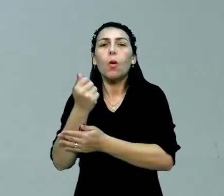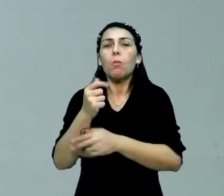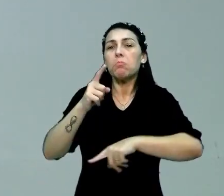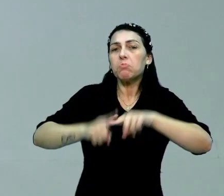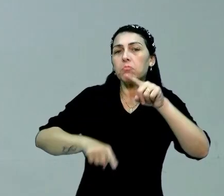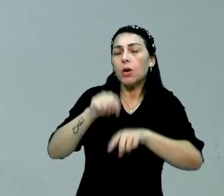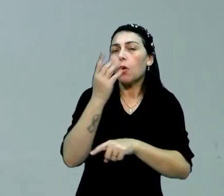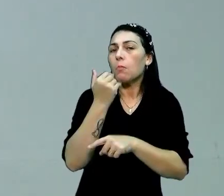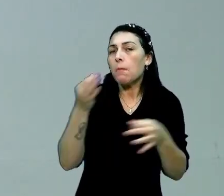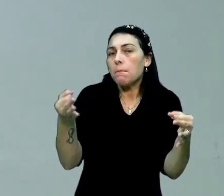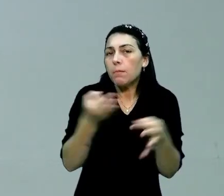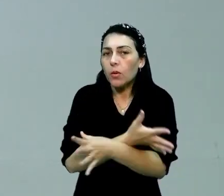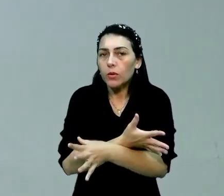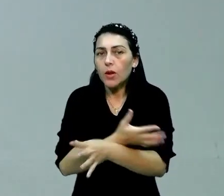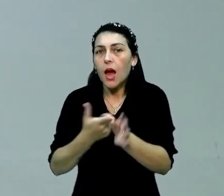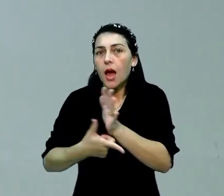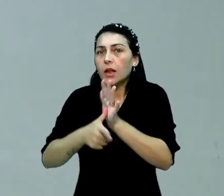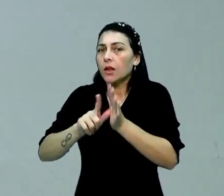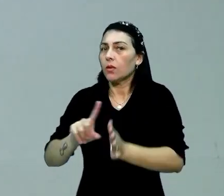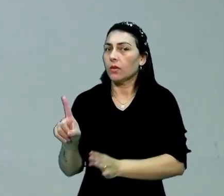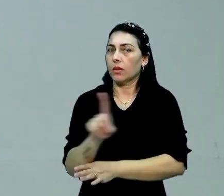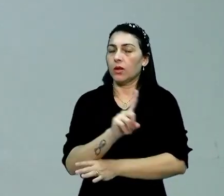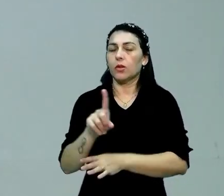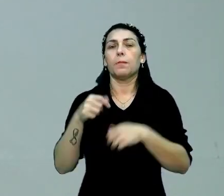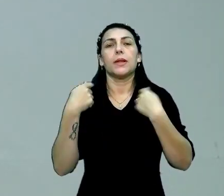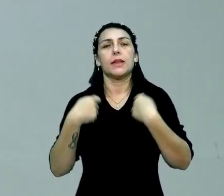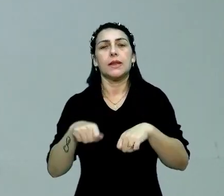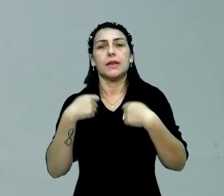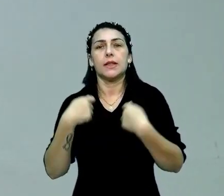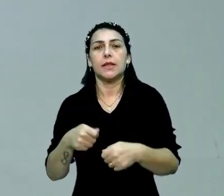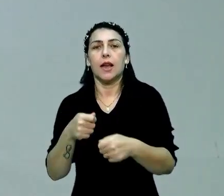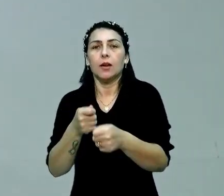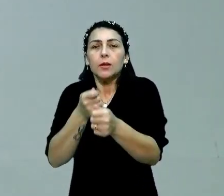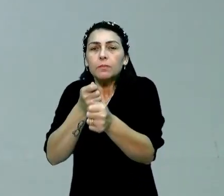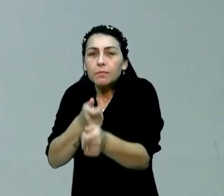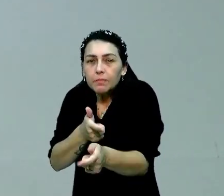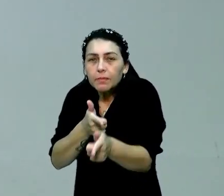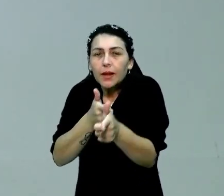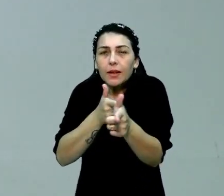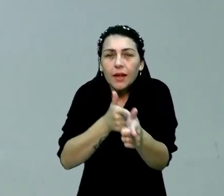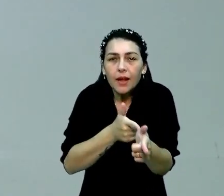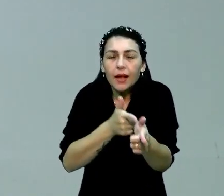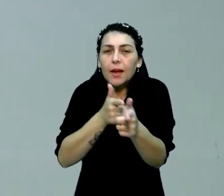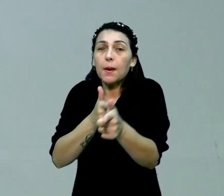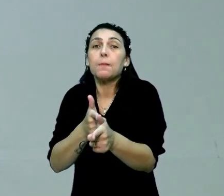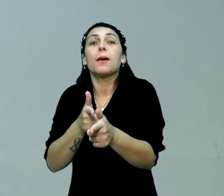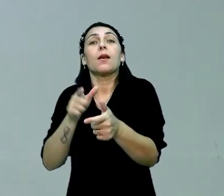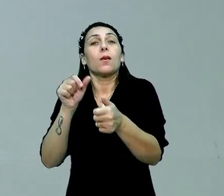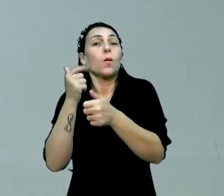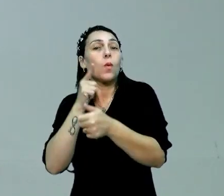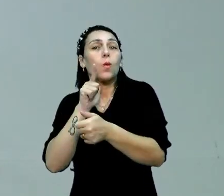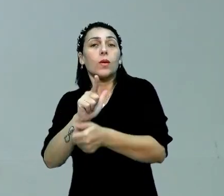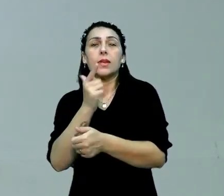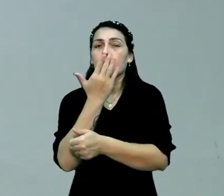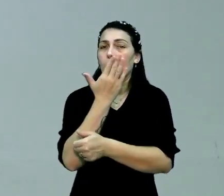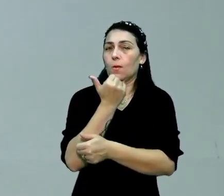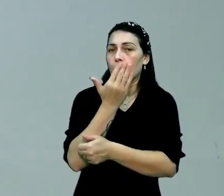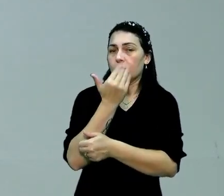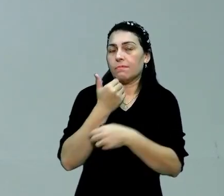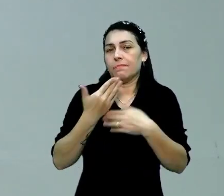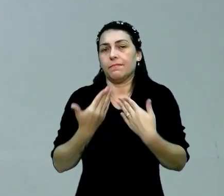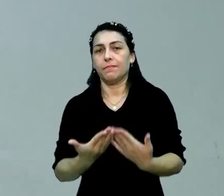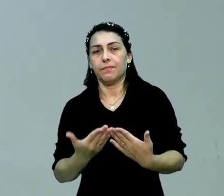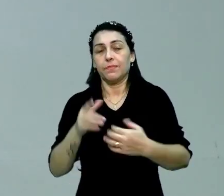e pronto. Anteriormente, não, a gente tinha que fazer esse uso corporal para conseguir o alimento. Em